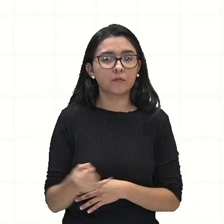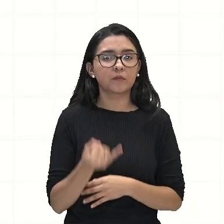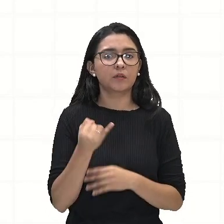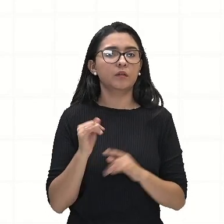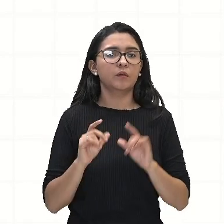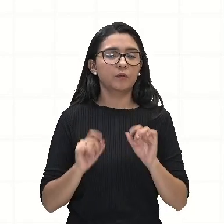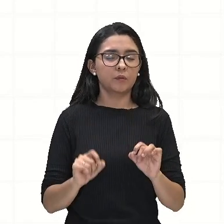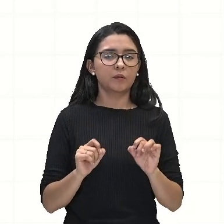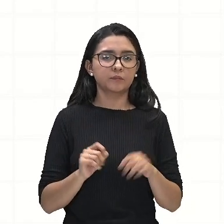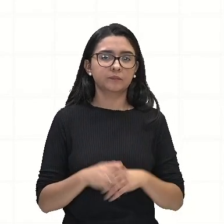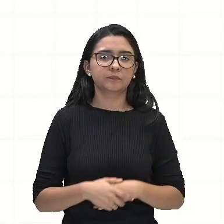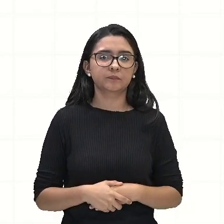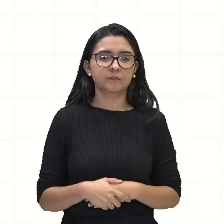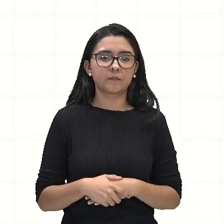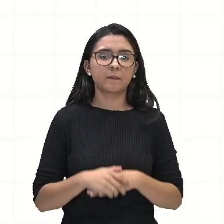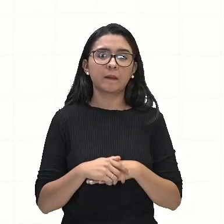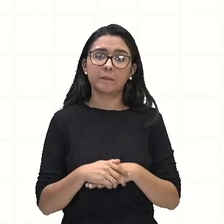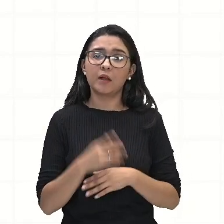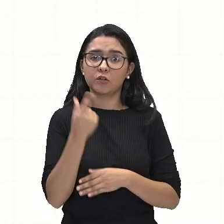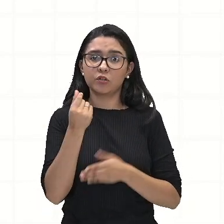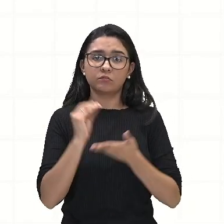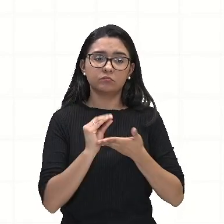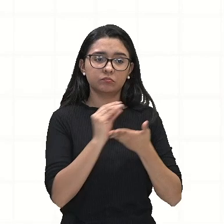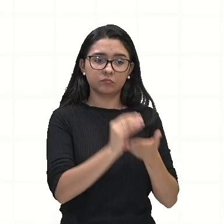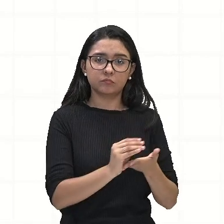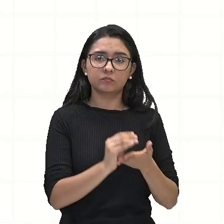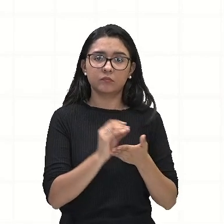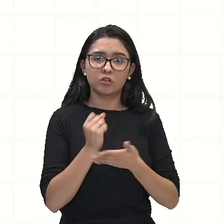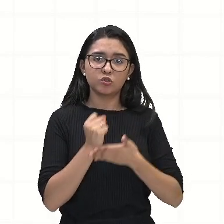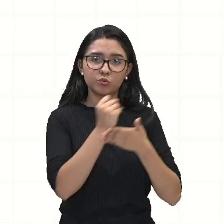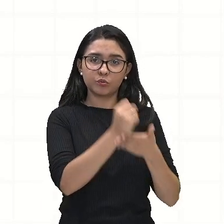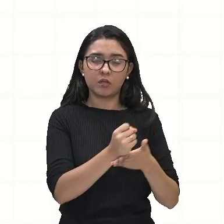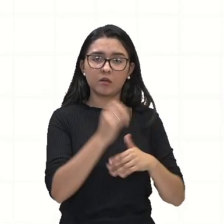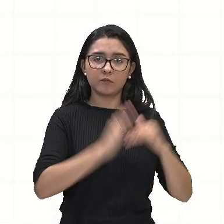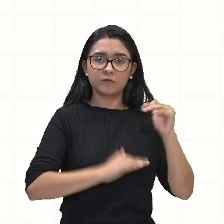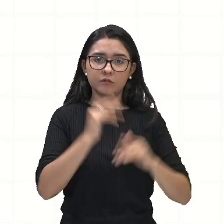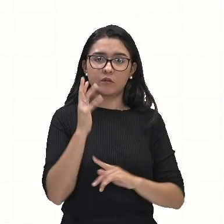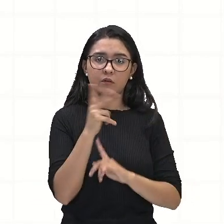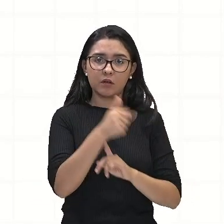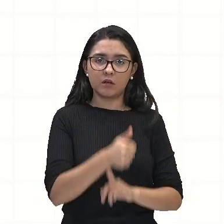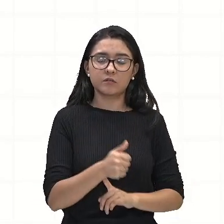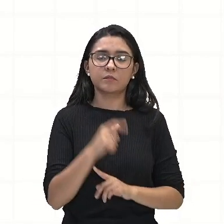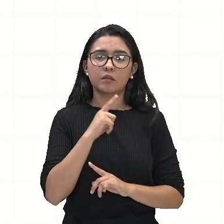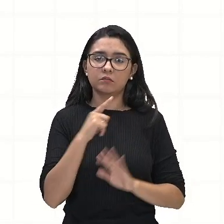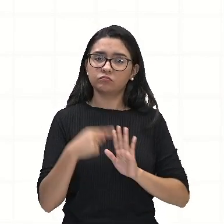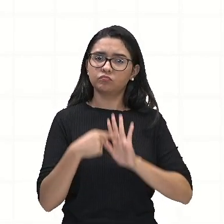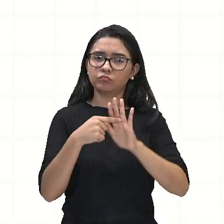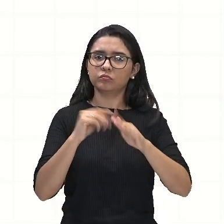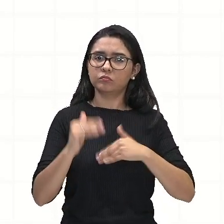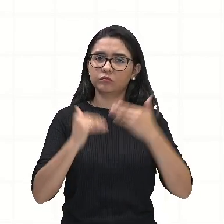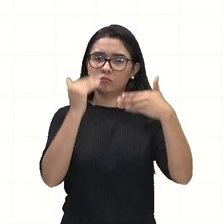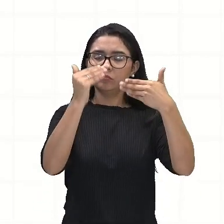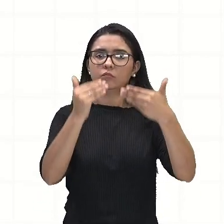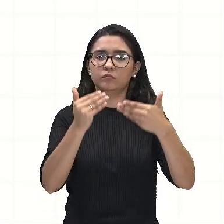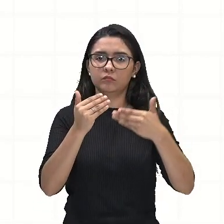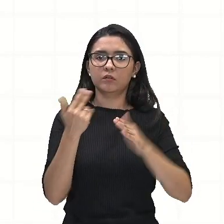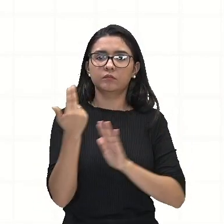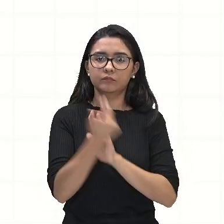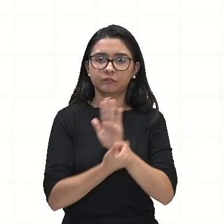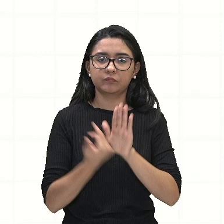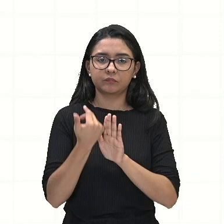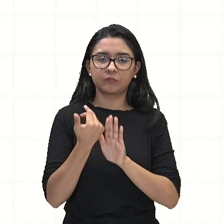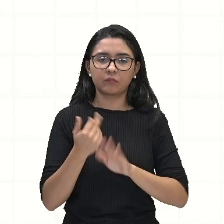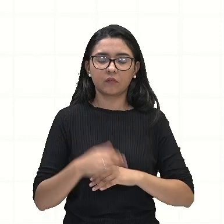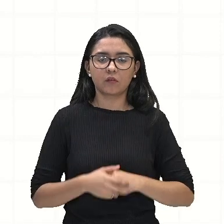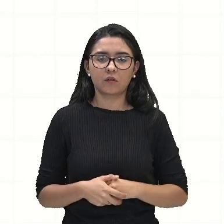né, para investir nesses artistas, que vai ter ali o reconhecimento para que eles pudessem desenvolver suas obras.